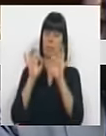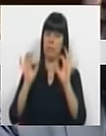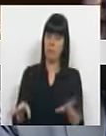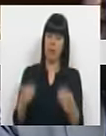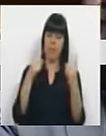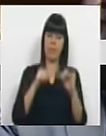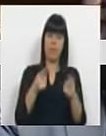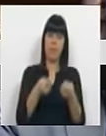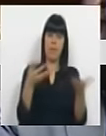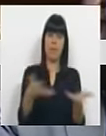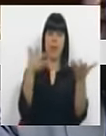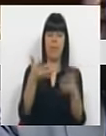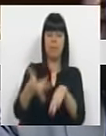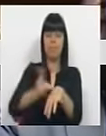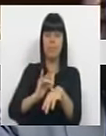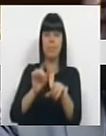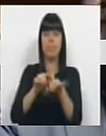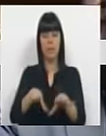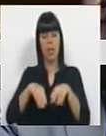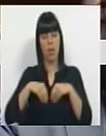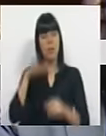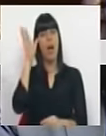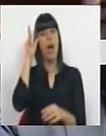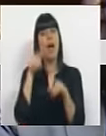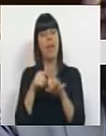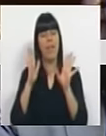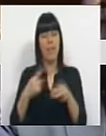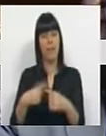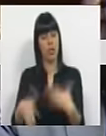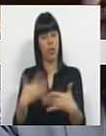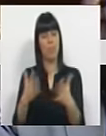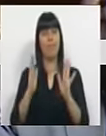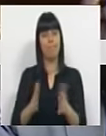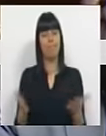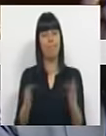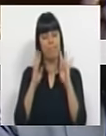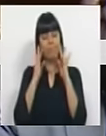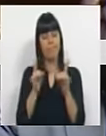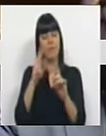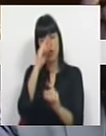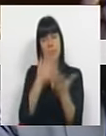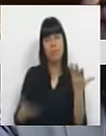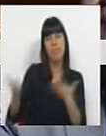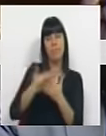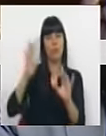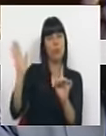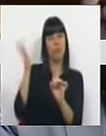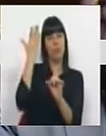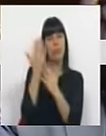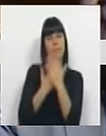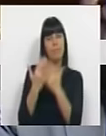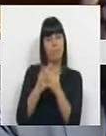disso, o incentivo e sensibilização para a adoção de animais deve ser estimulado, concentrando-se os esforços em primeira